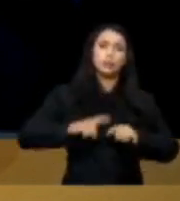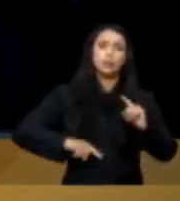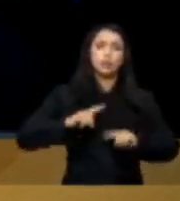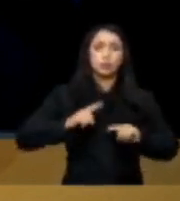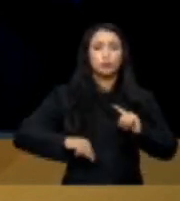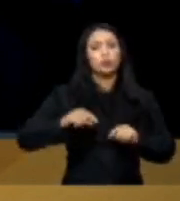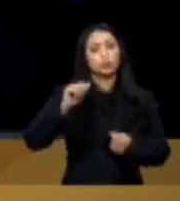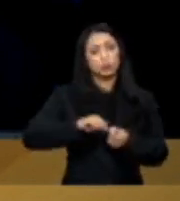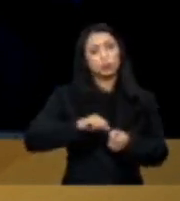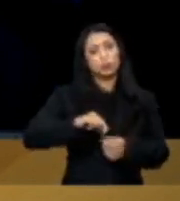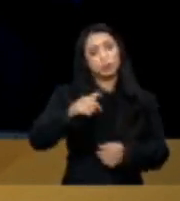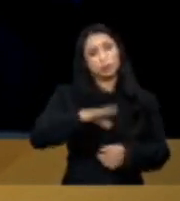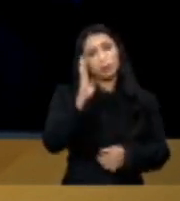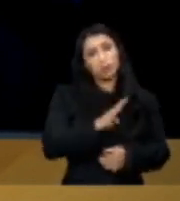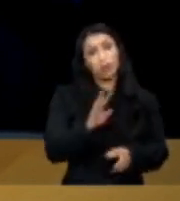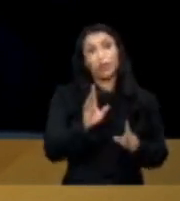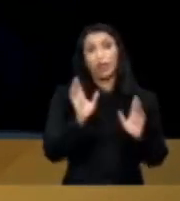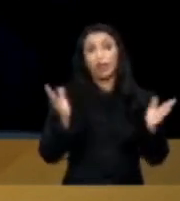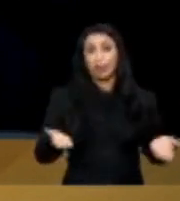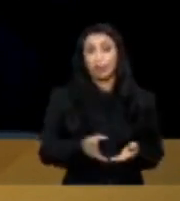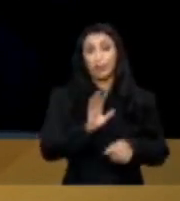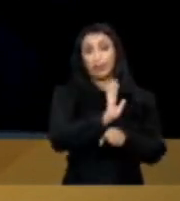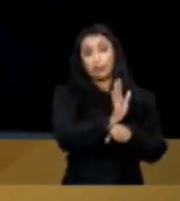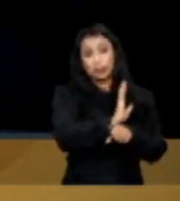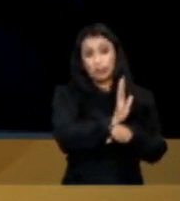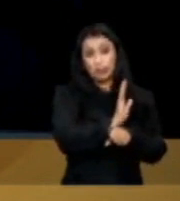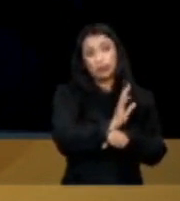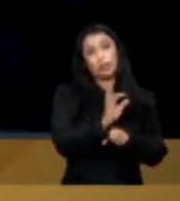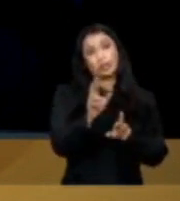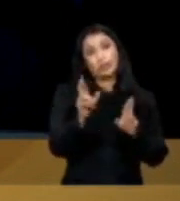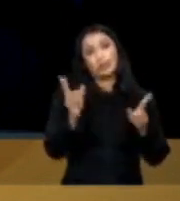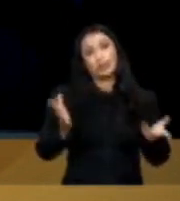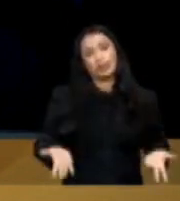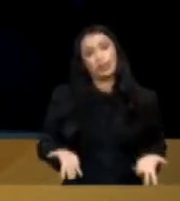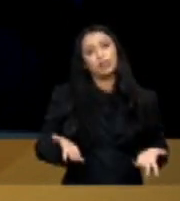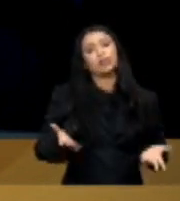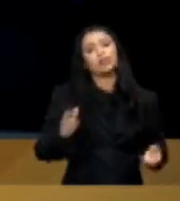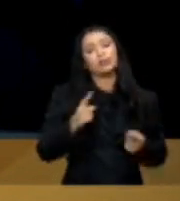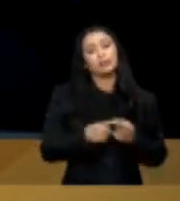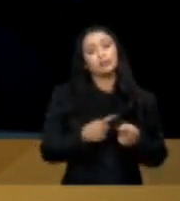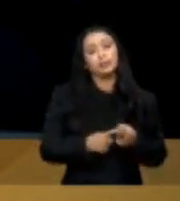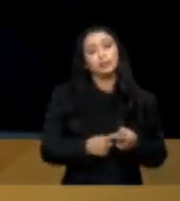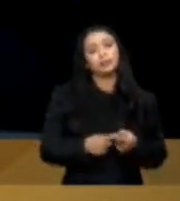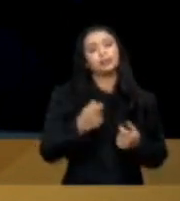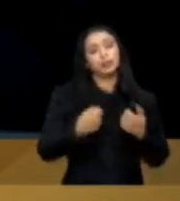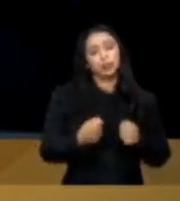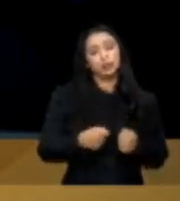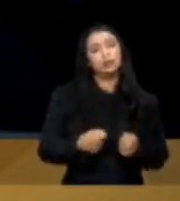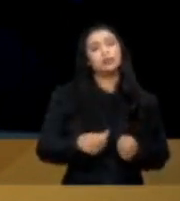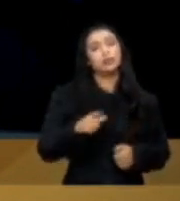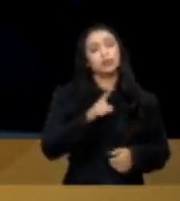com as apresentações cinematográficas, razão pela qual exigem a atividade de fomento estatal quanto